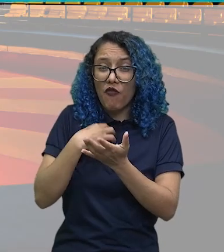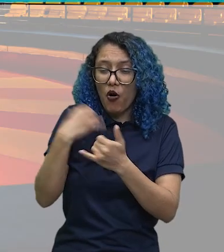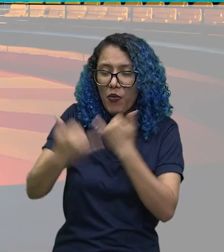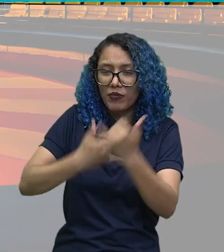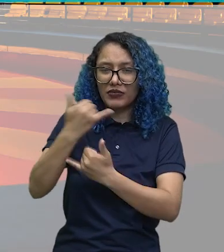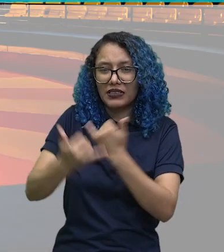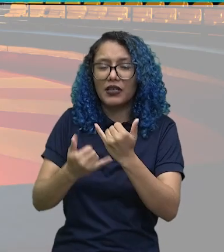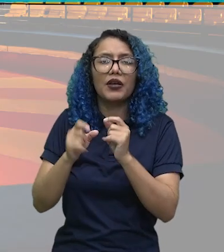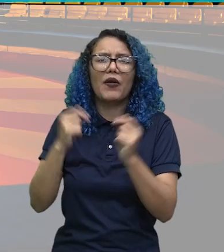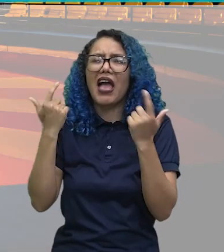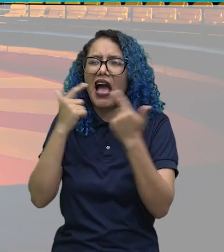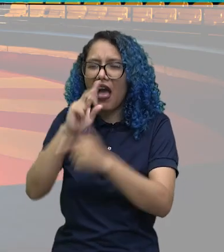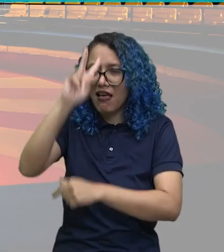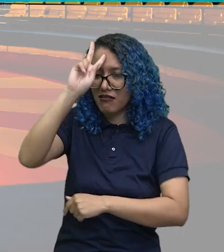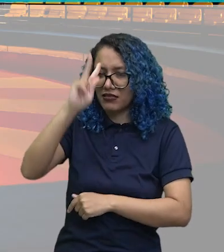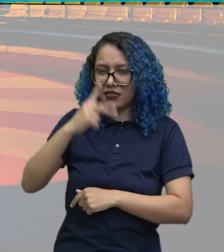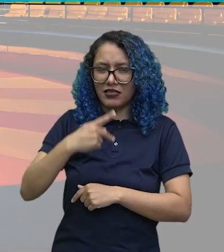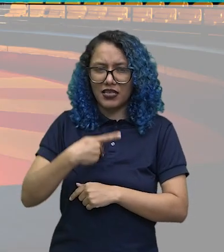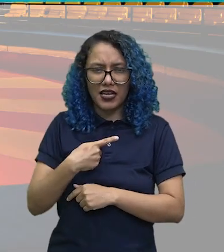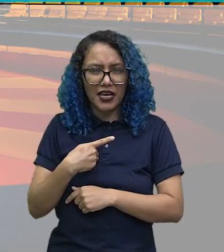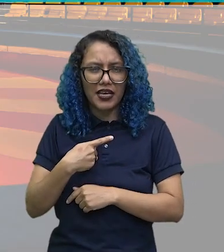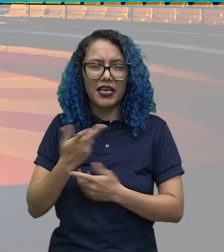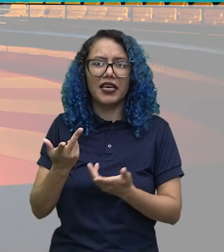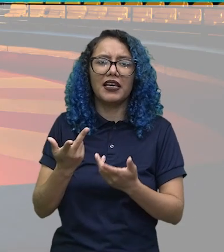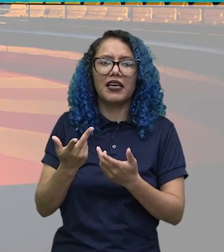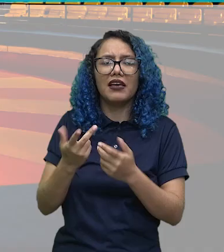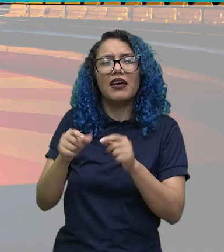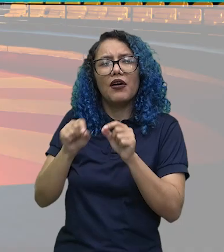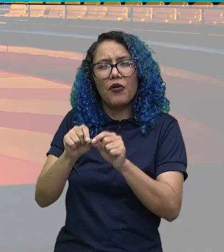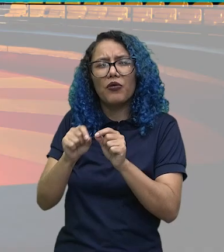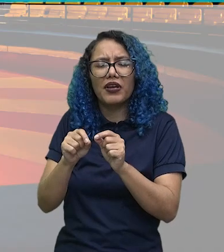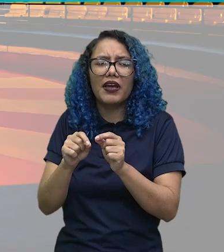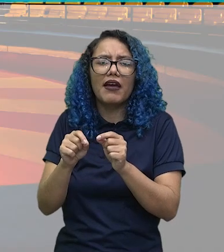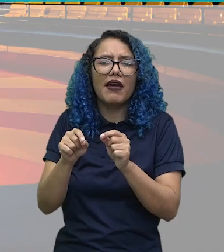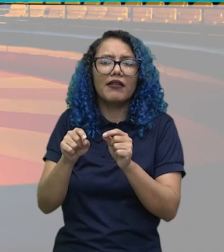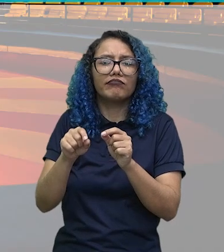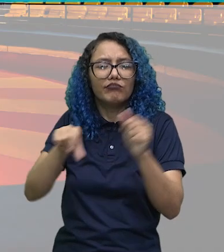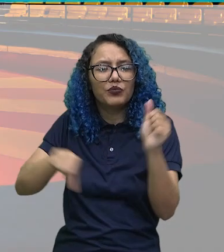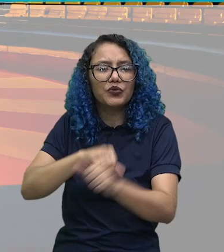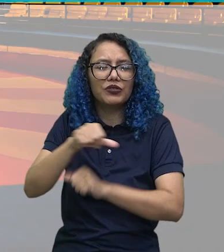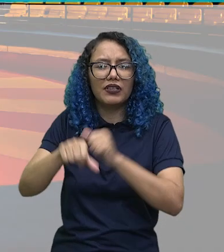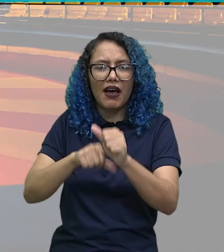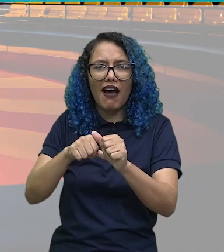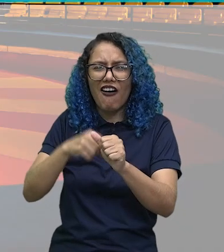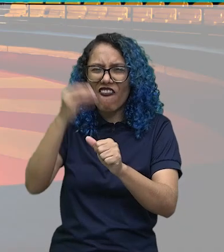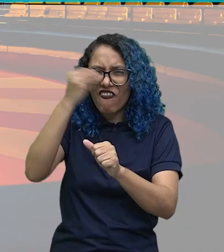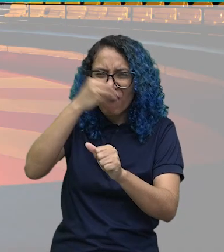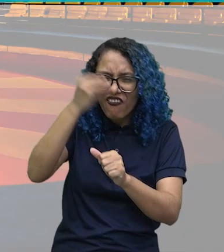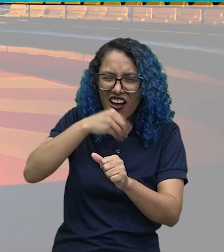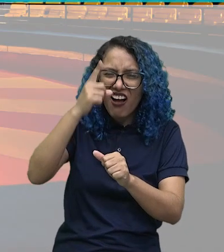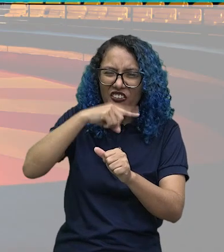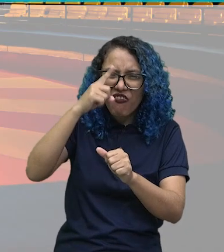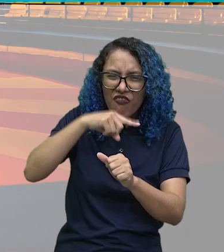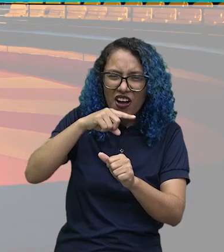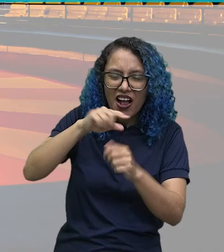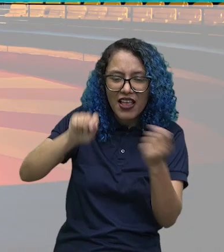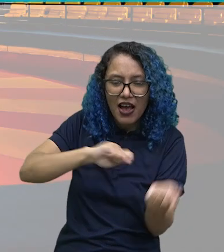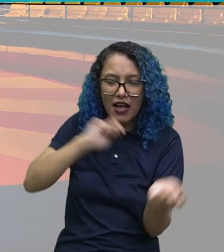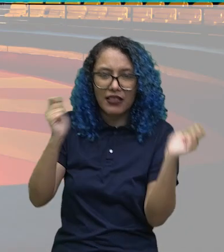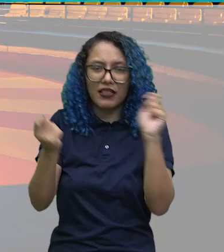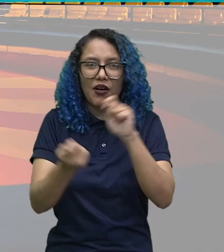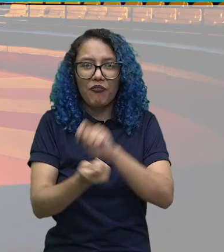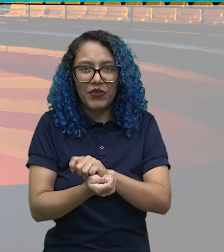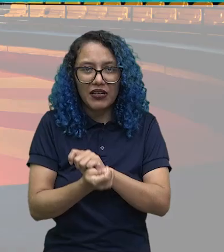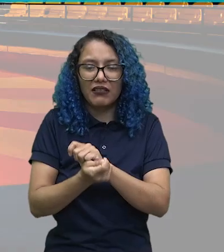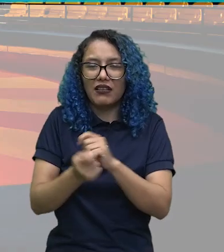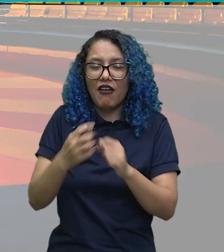Rir de si mesmo, abraçar o ridículo e transformar fracassos em virtudes cômicas.